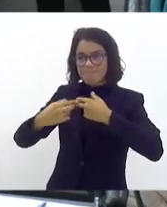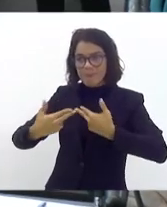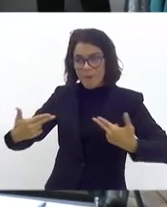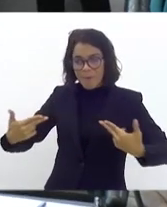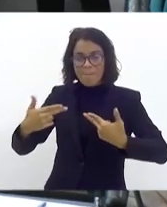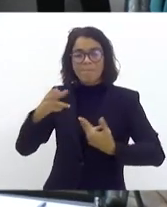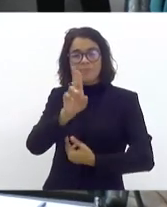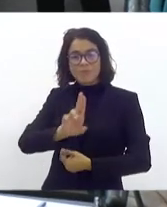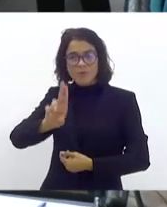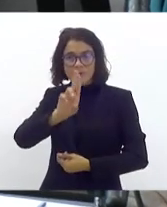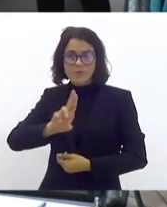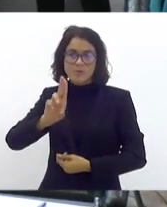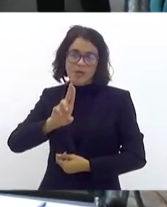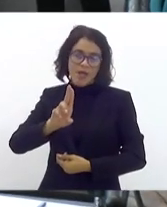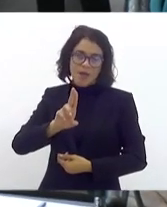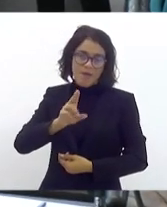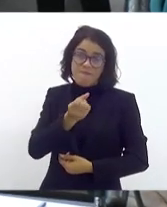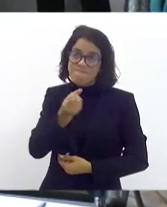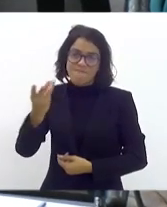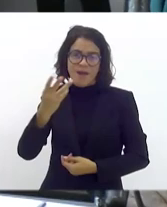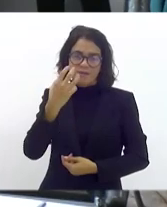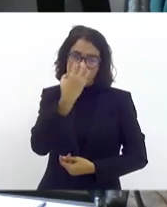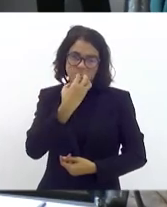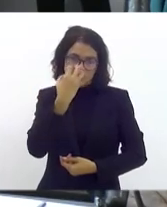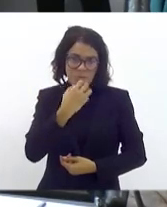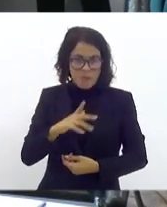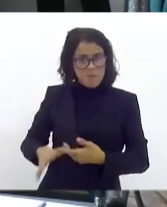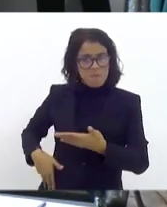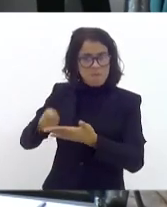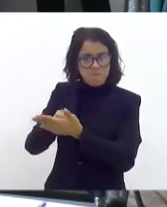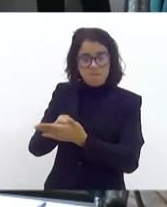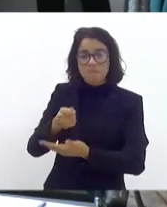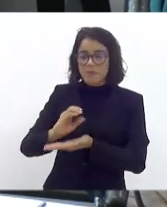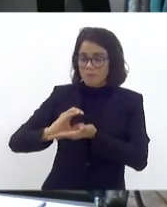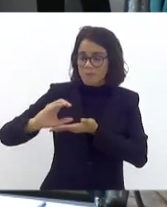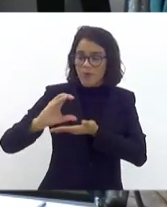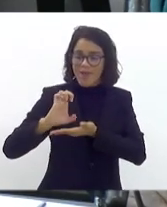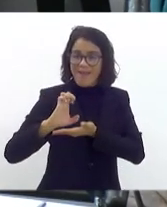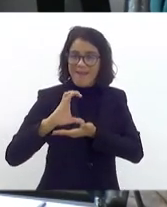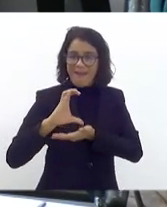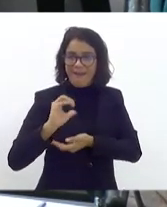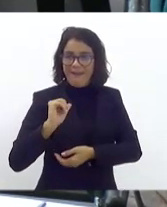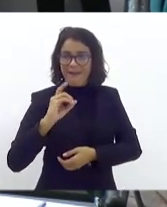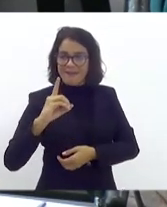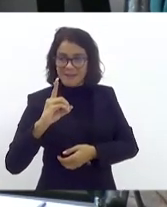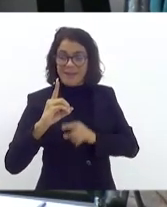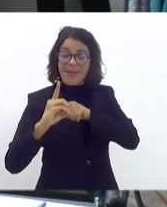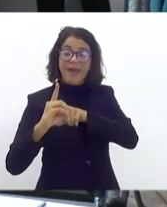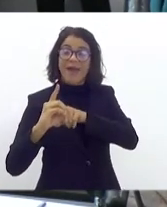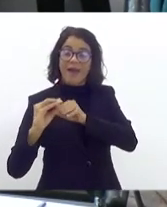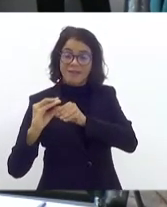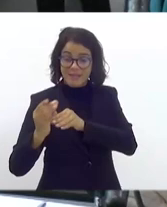por se usar uma ou várias músicas. Então, ele paga ao ECAD, com a finalidade, é claro, de que o